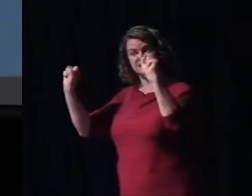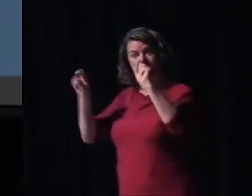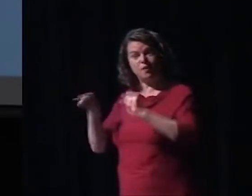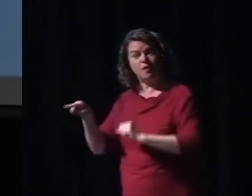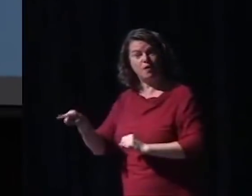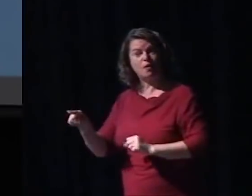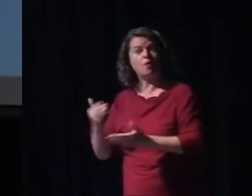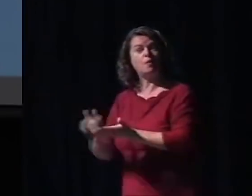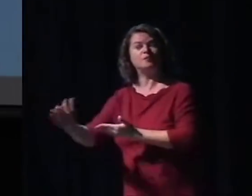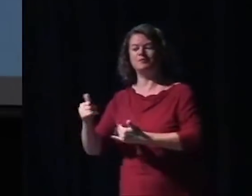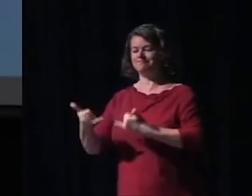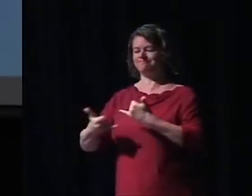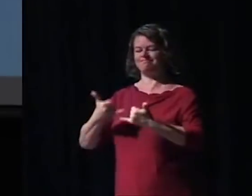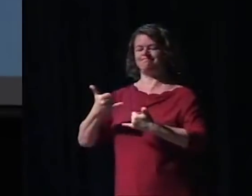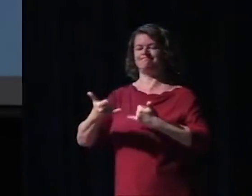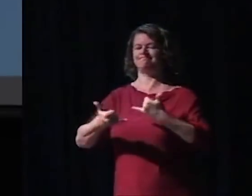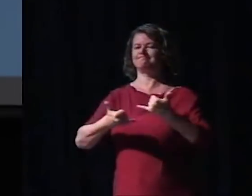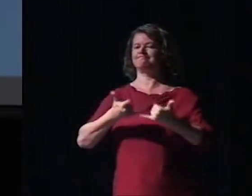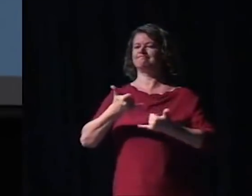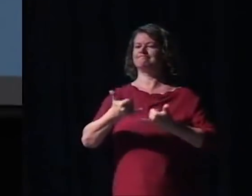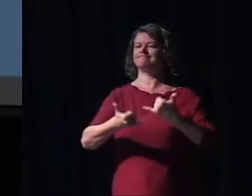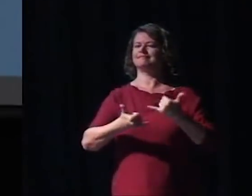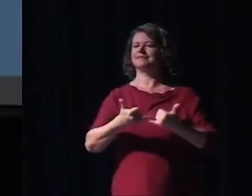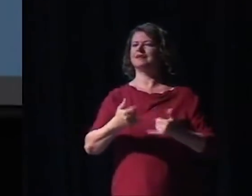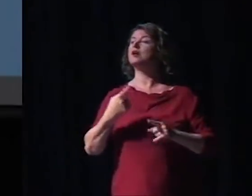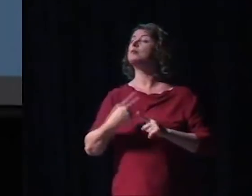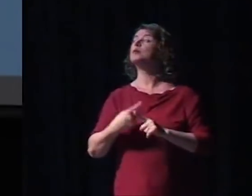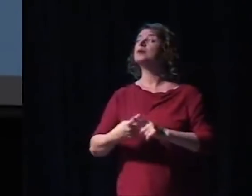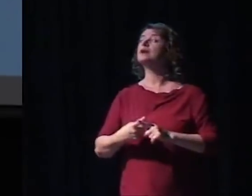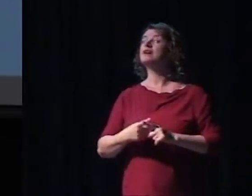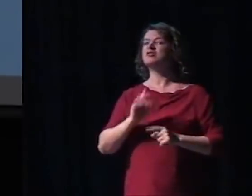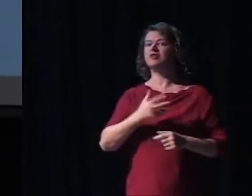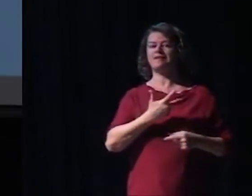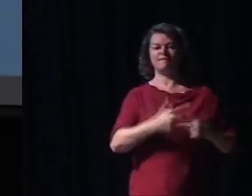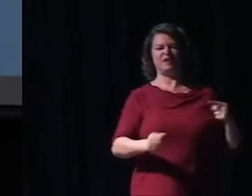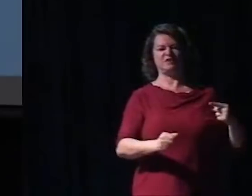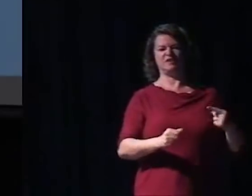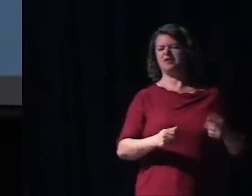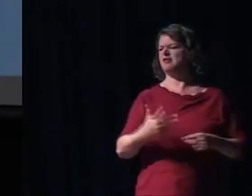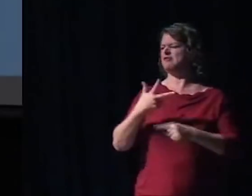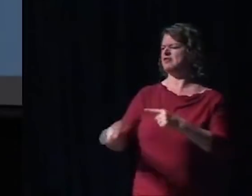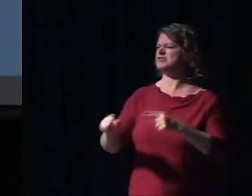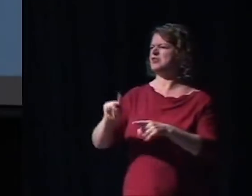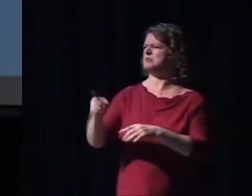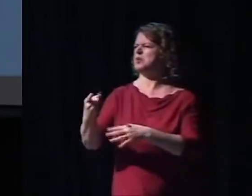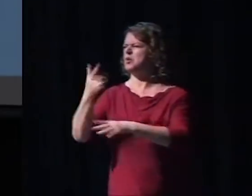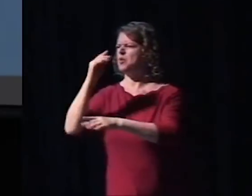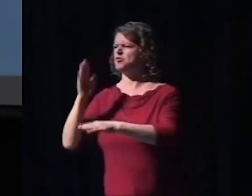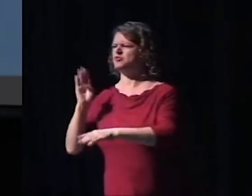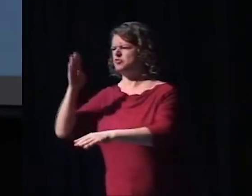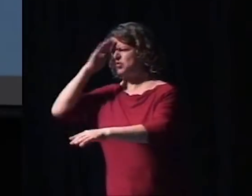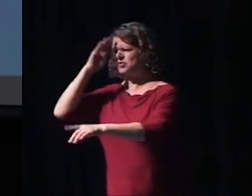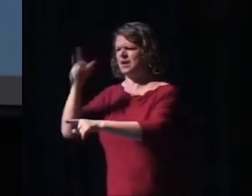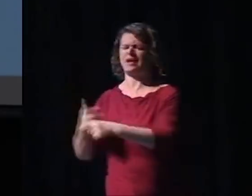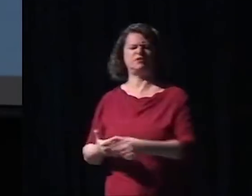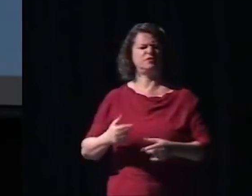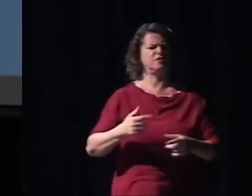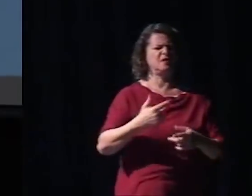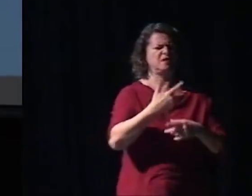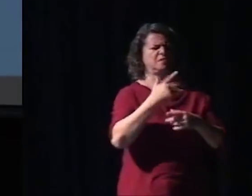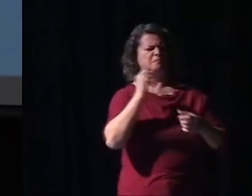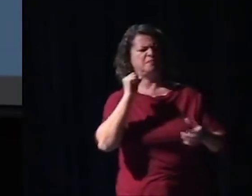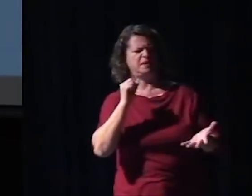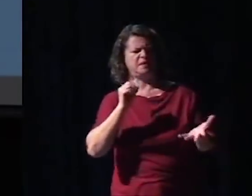achar que as sucessivas vitórias dele no campo militar, as sucessivas